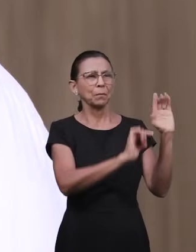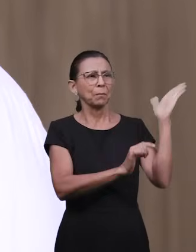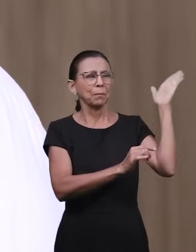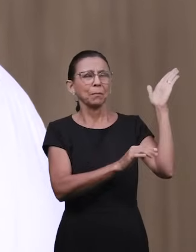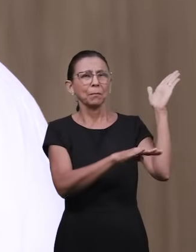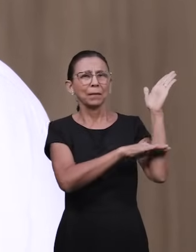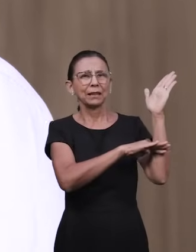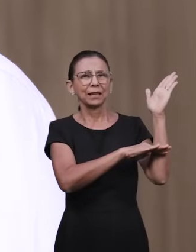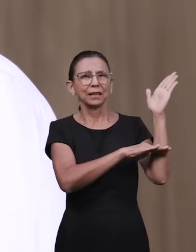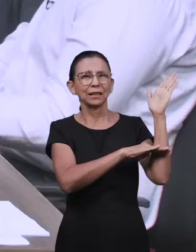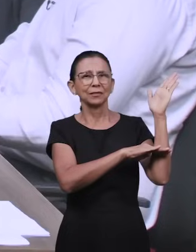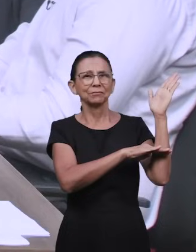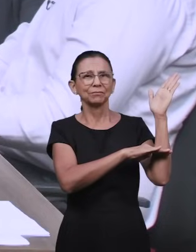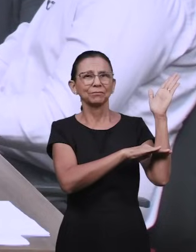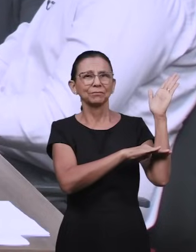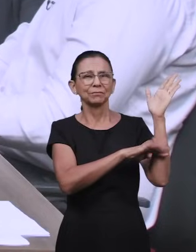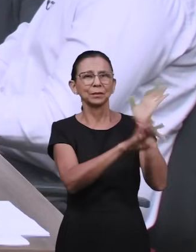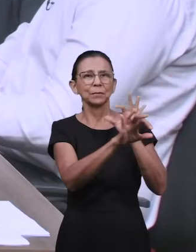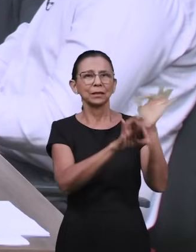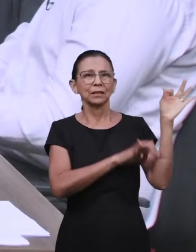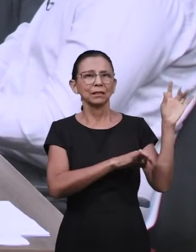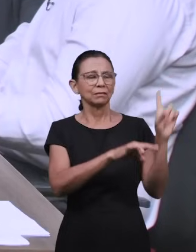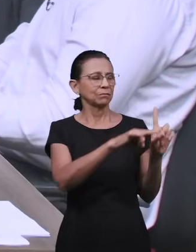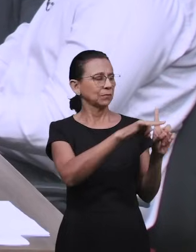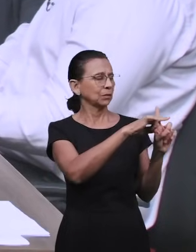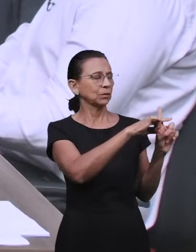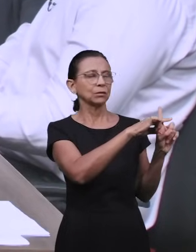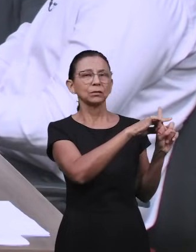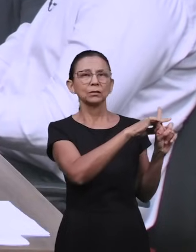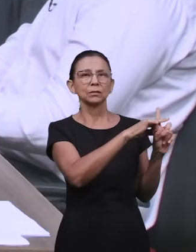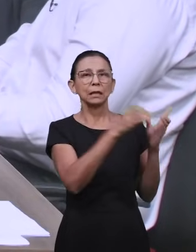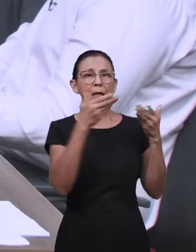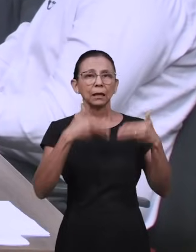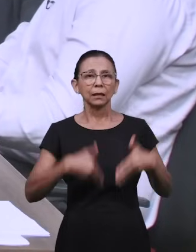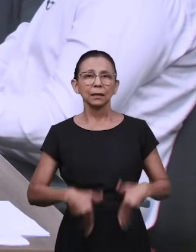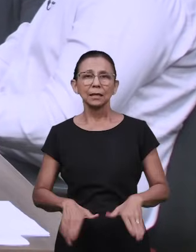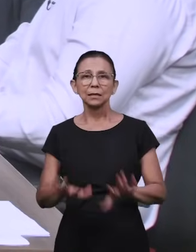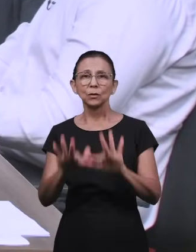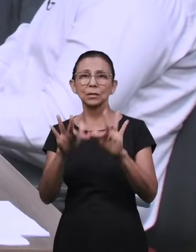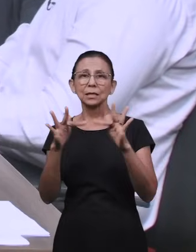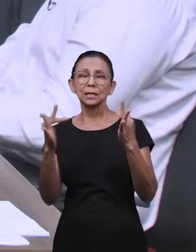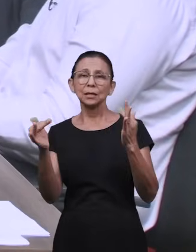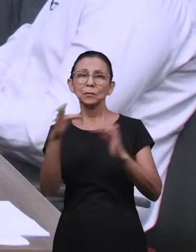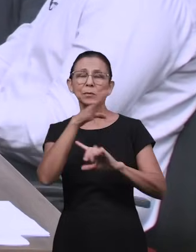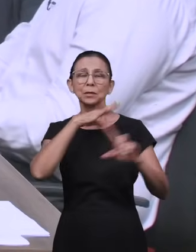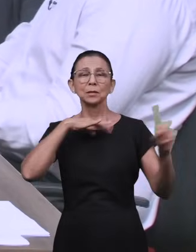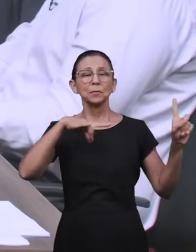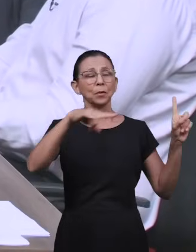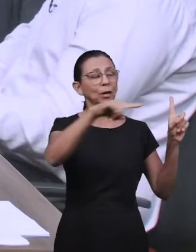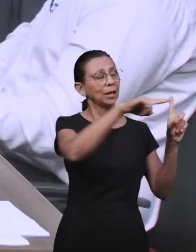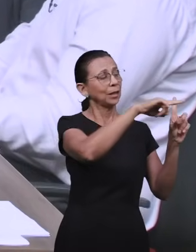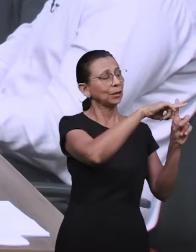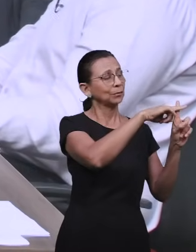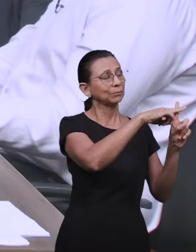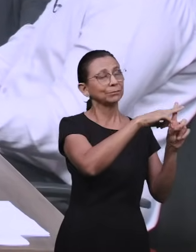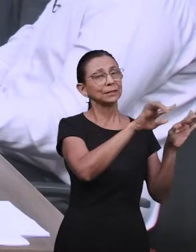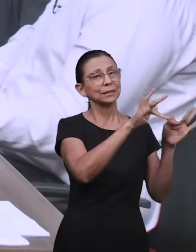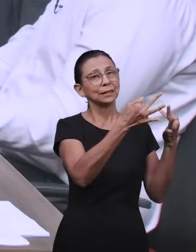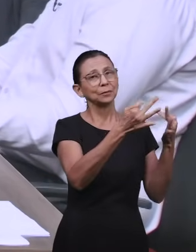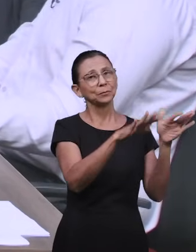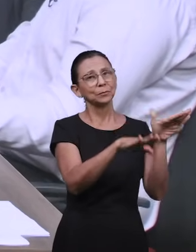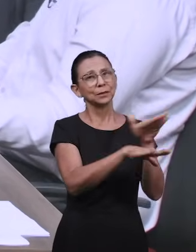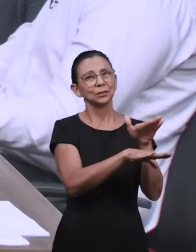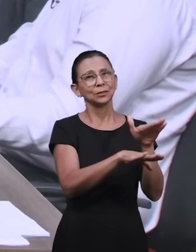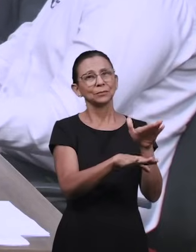entre nós, e ele, sabendo que todo homem pecou, como o pastor mesmo